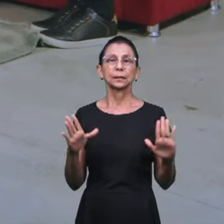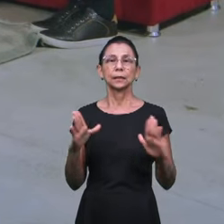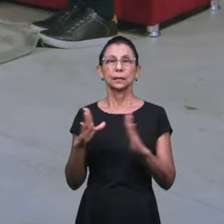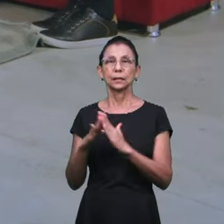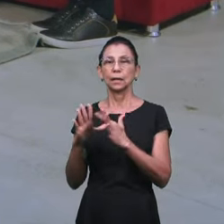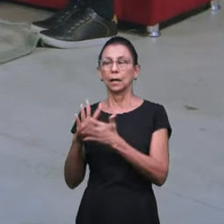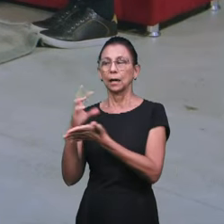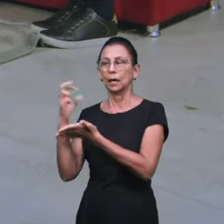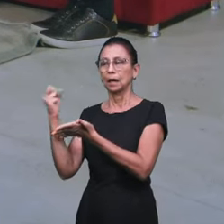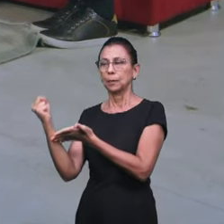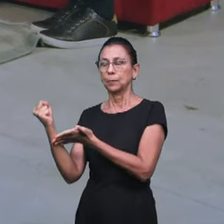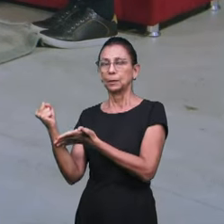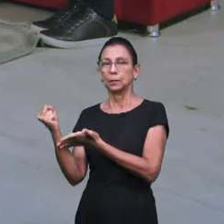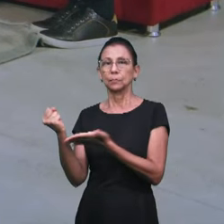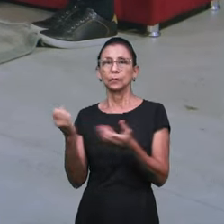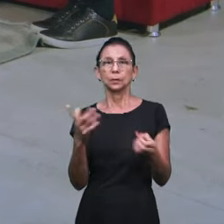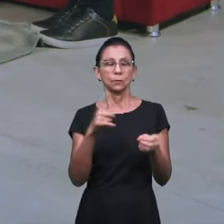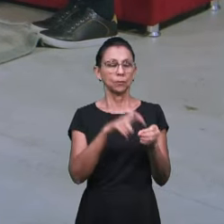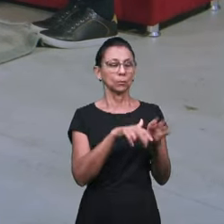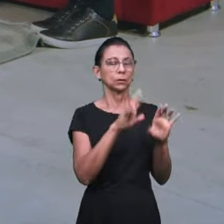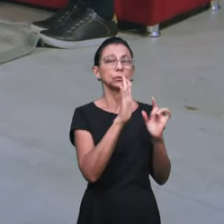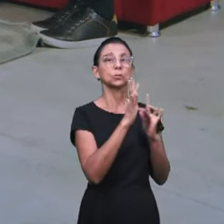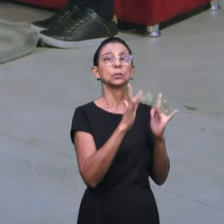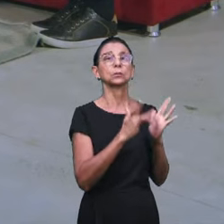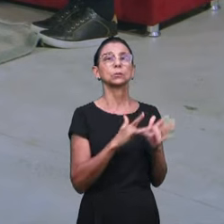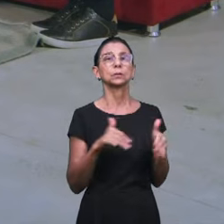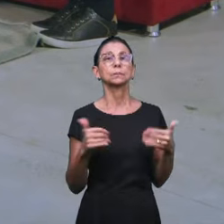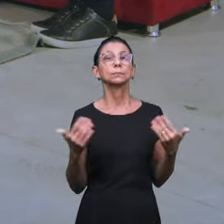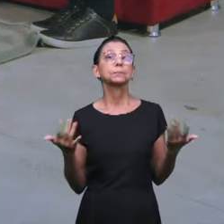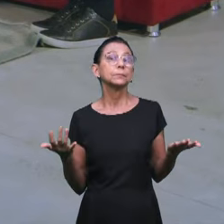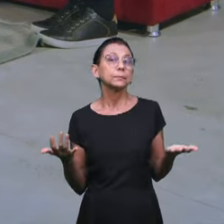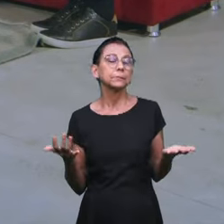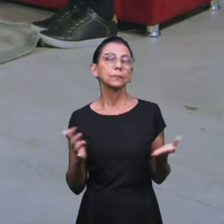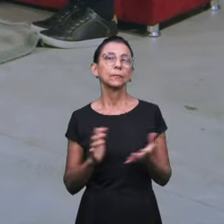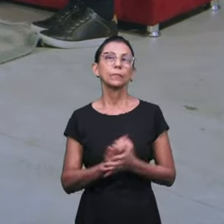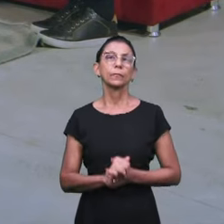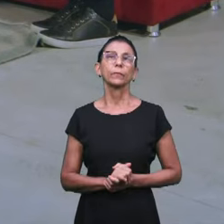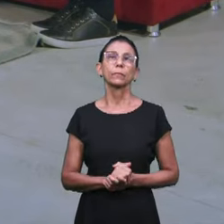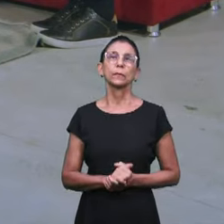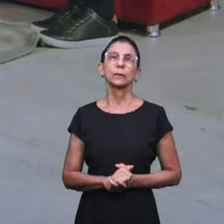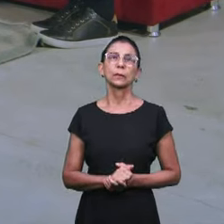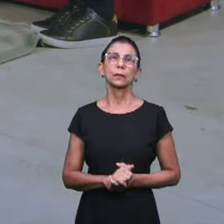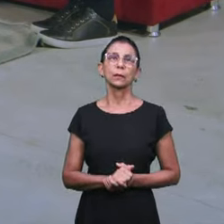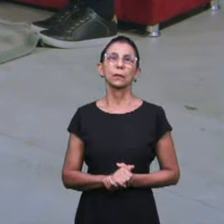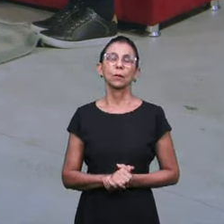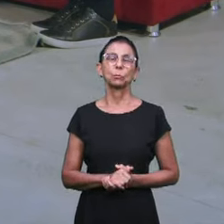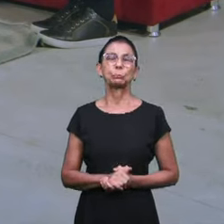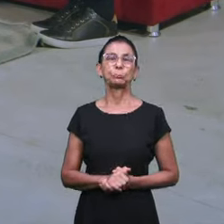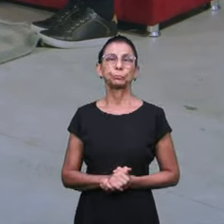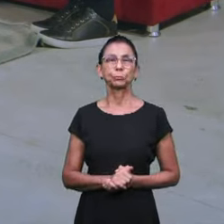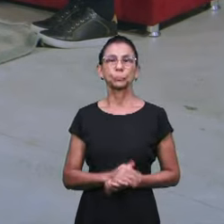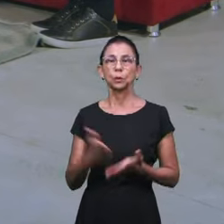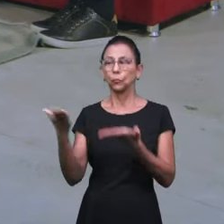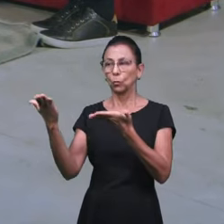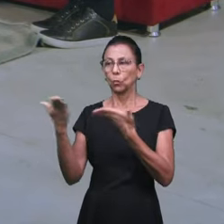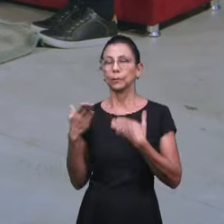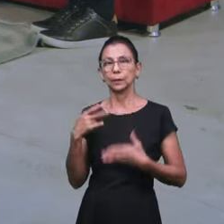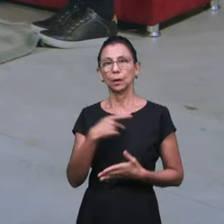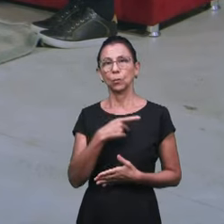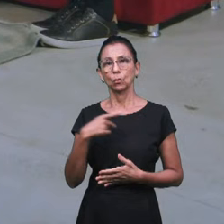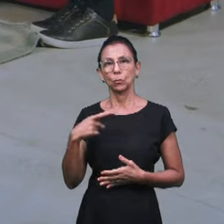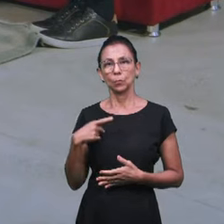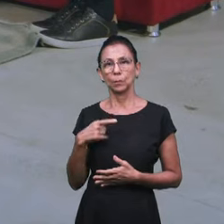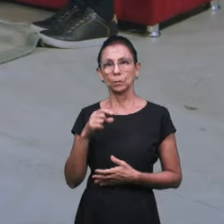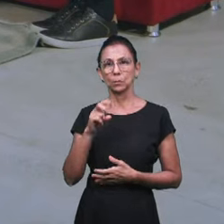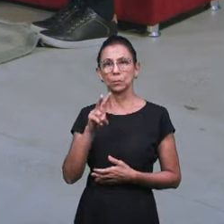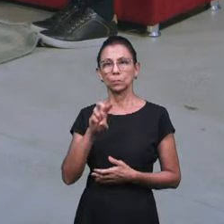arrebatamento e a volta do Senhor Jesus. Eu vou dirigir aqui a palavra primeiramente ao pastor Walter Babo, porque ele vai fazer